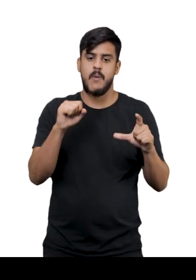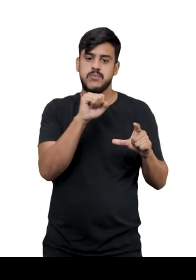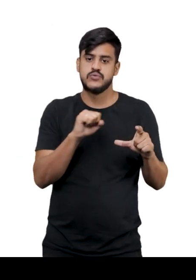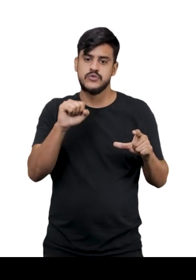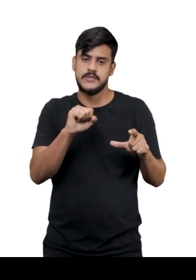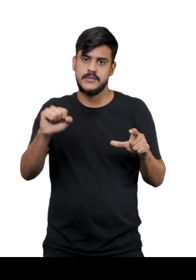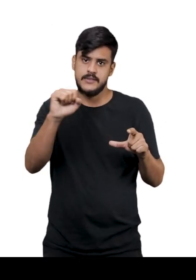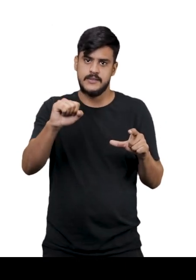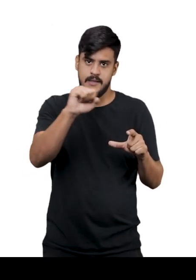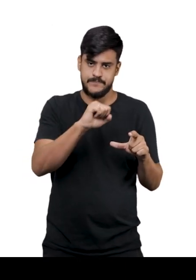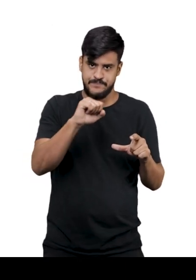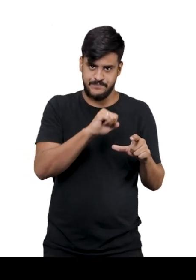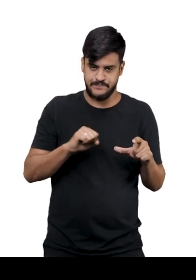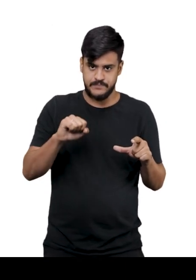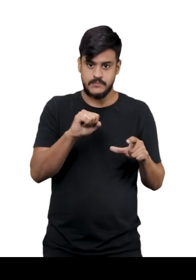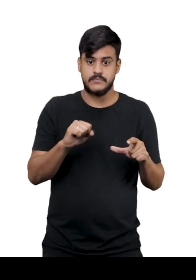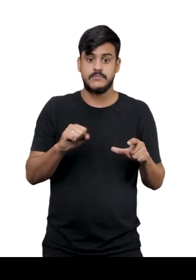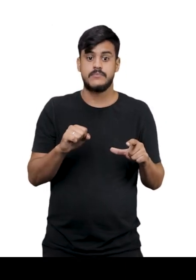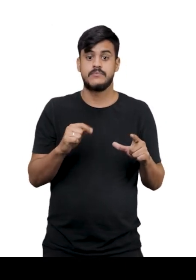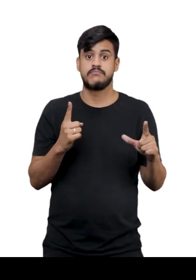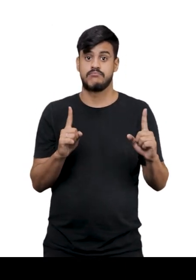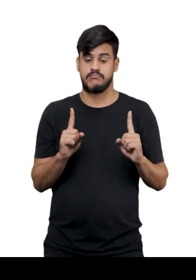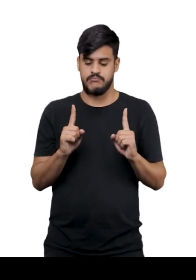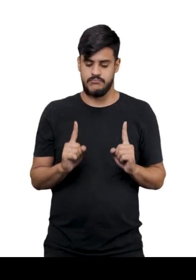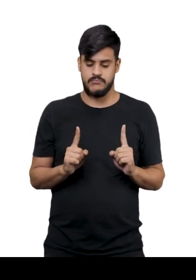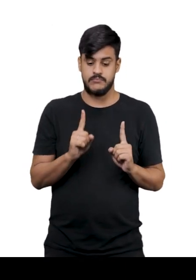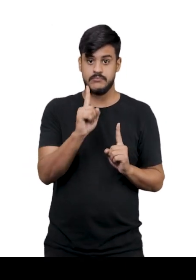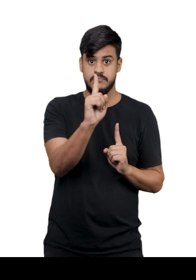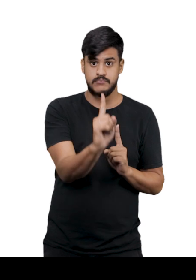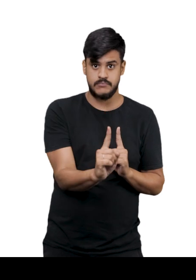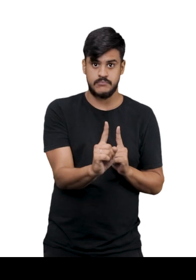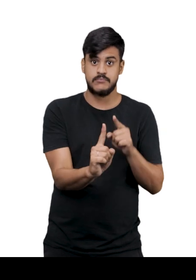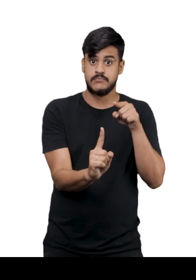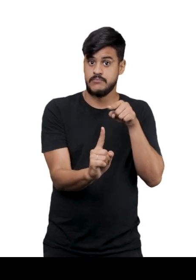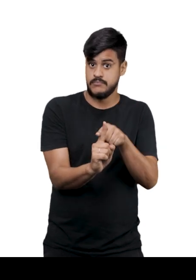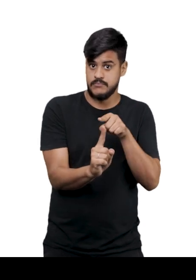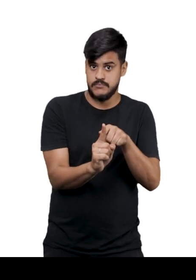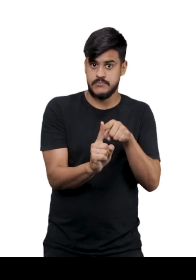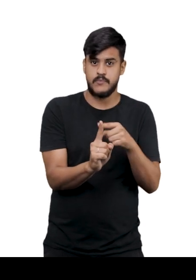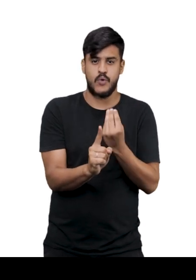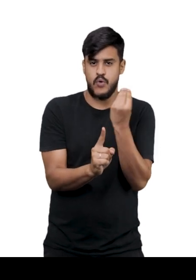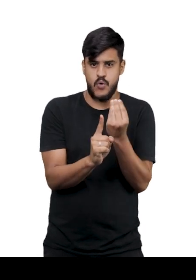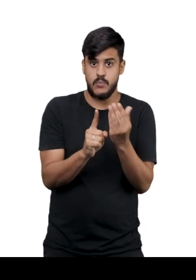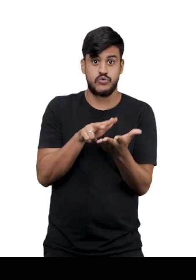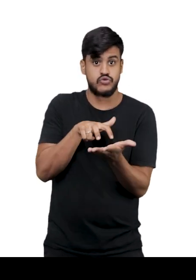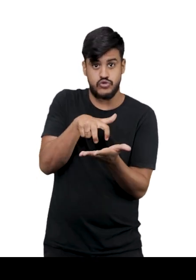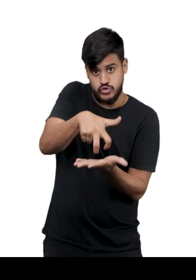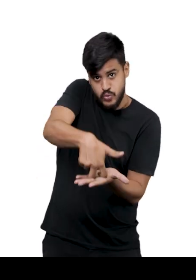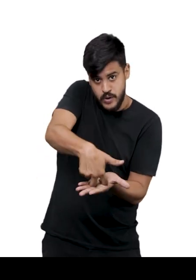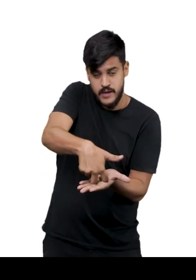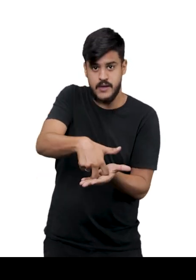côncavo, com bordas espessas e polidas. A figura humana central,